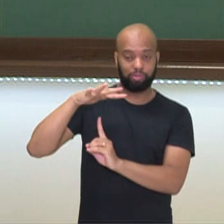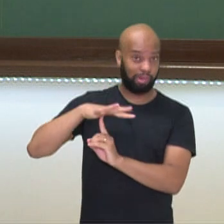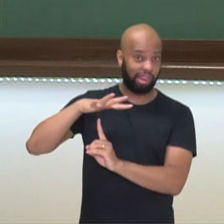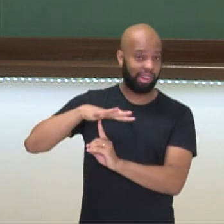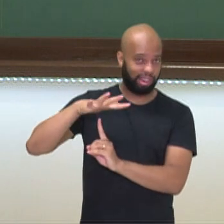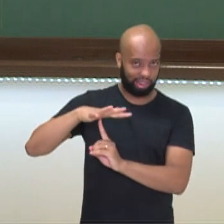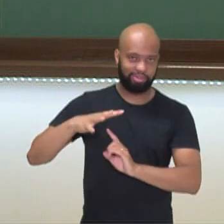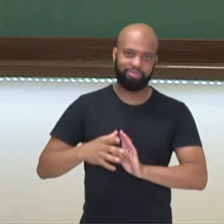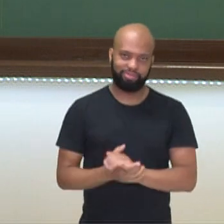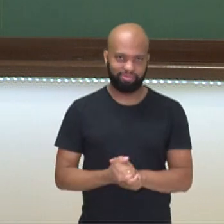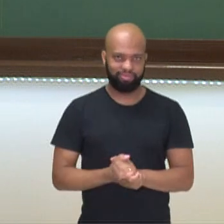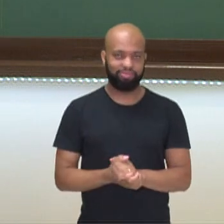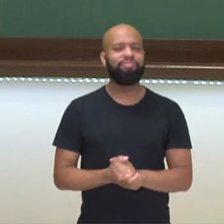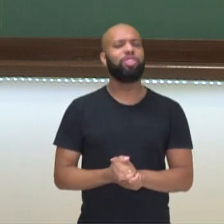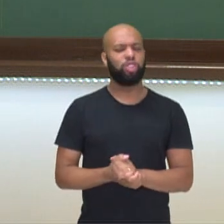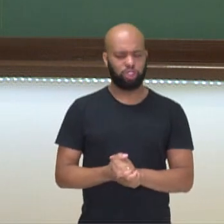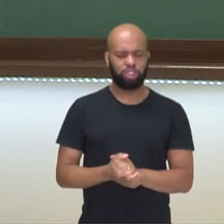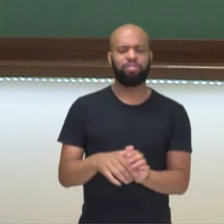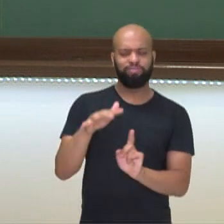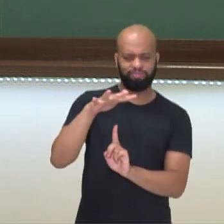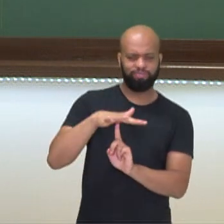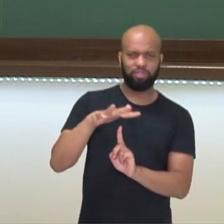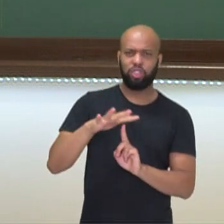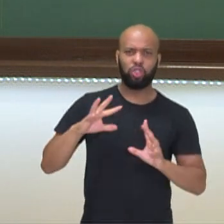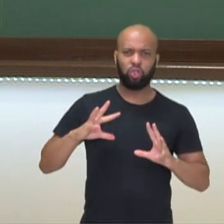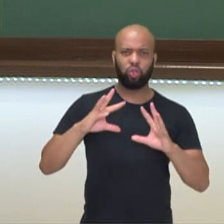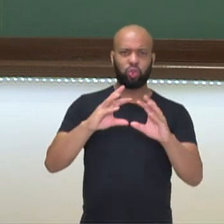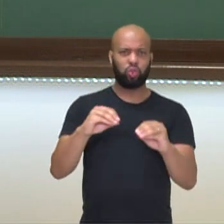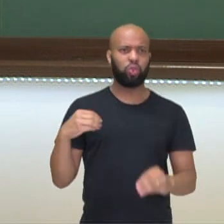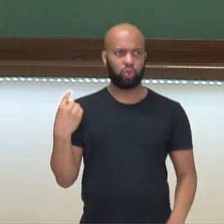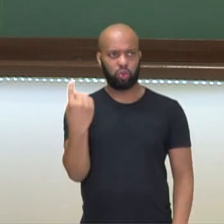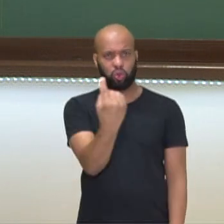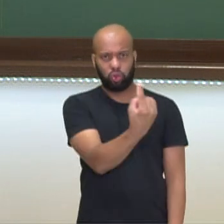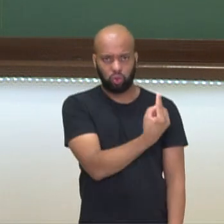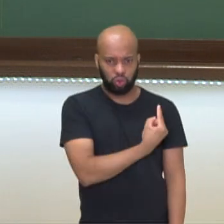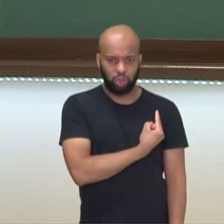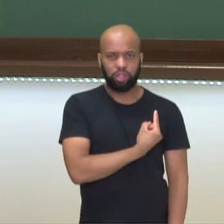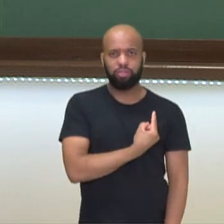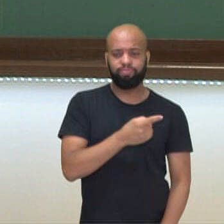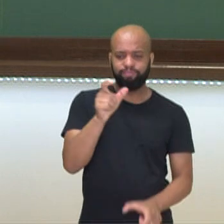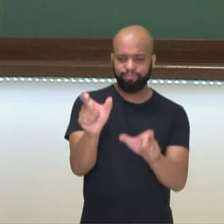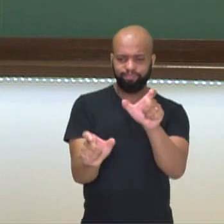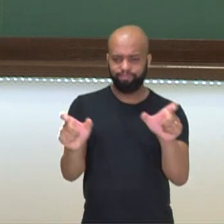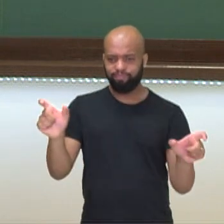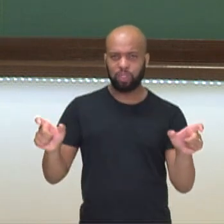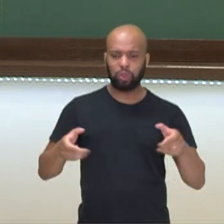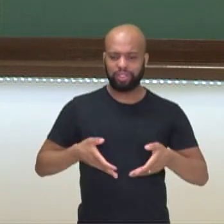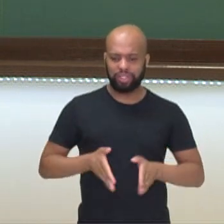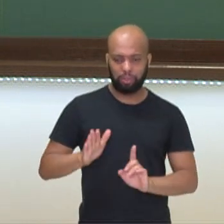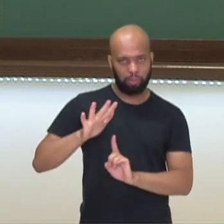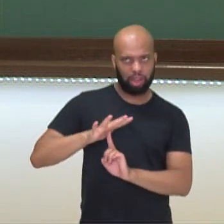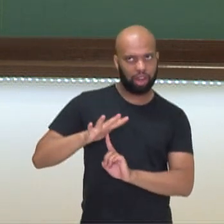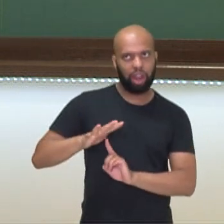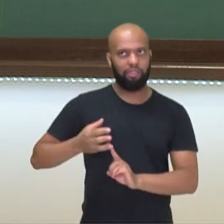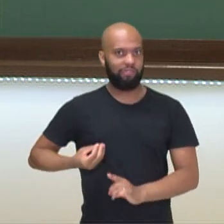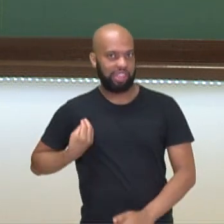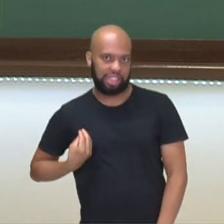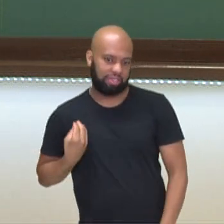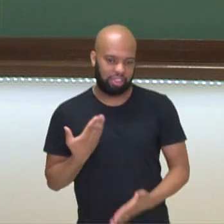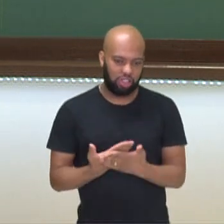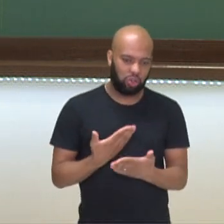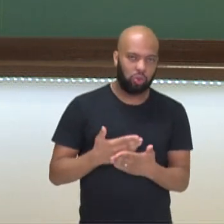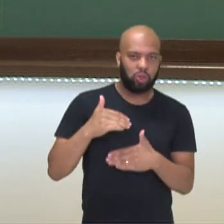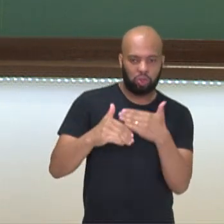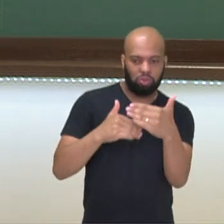paranaense, onde a grande maioria onde todos nós paranaenses vivemos e estudamos e desenvolvemos